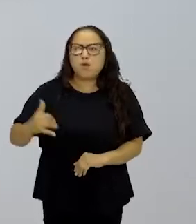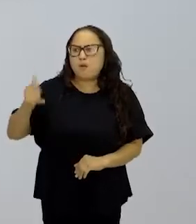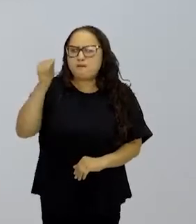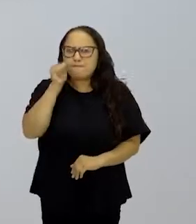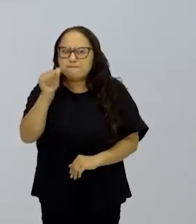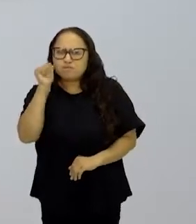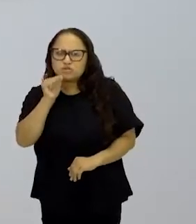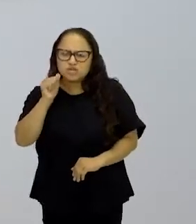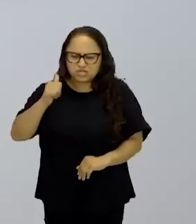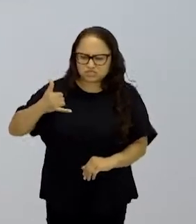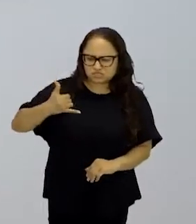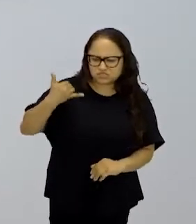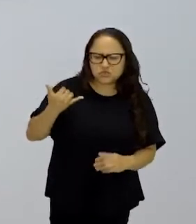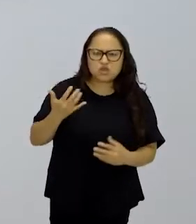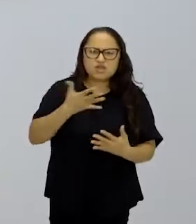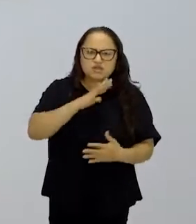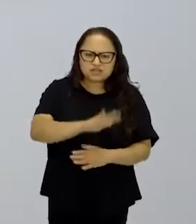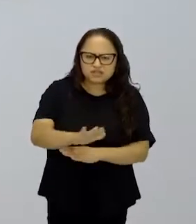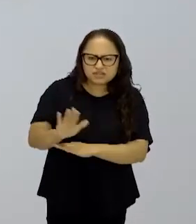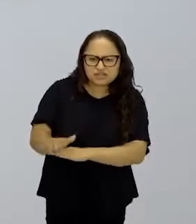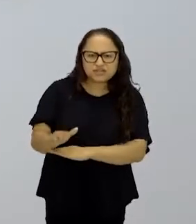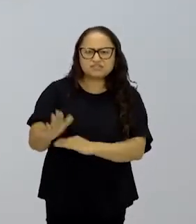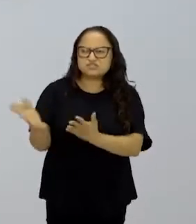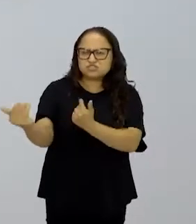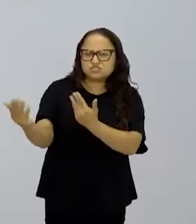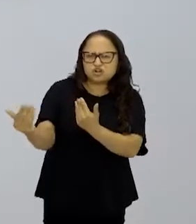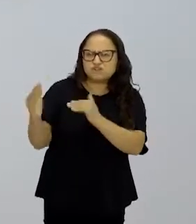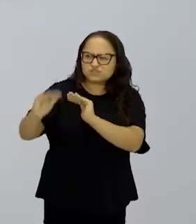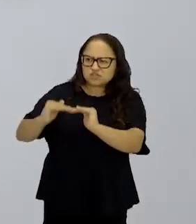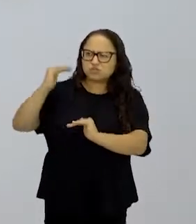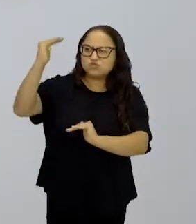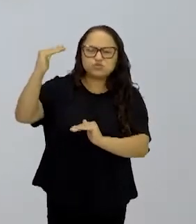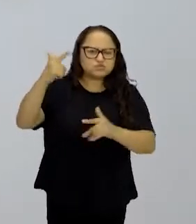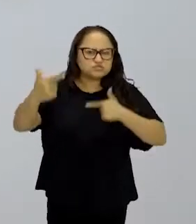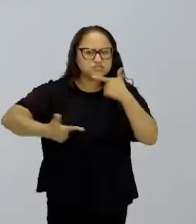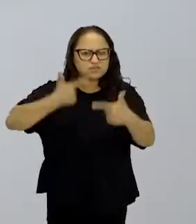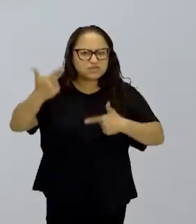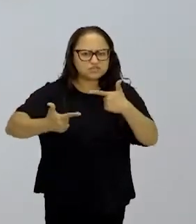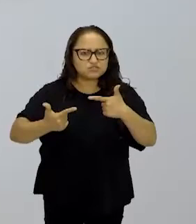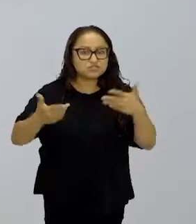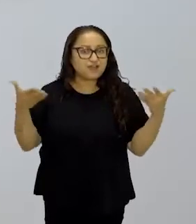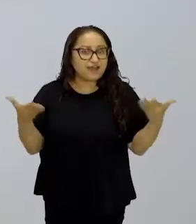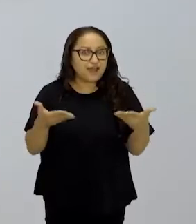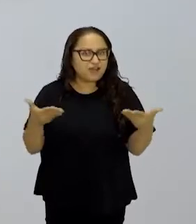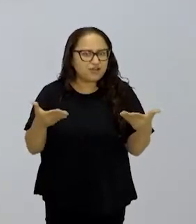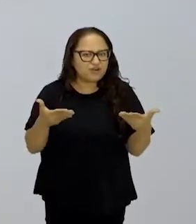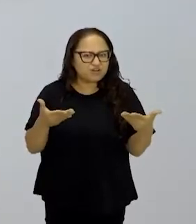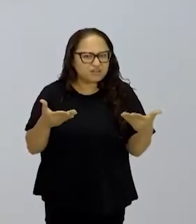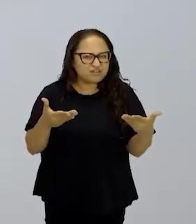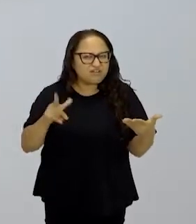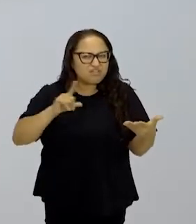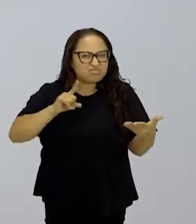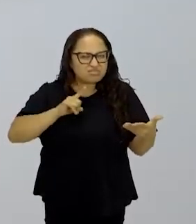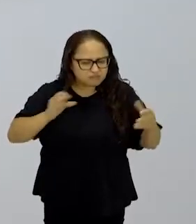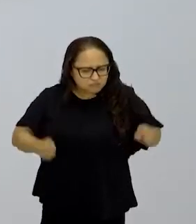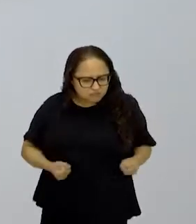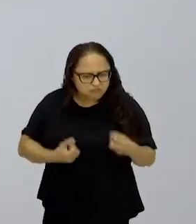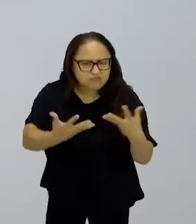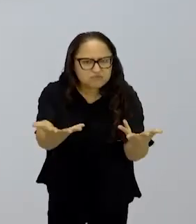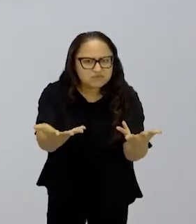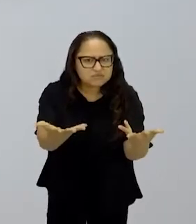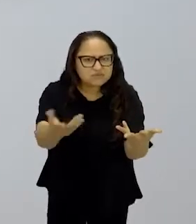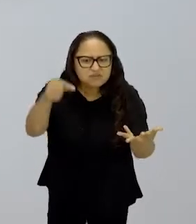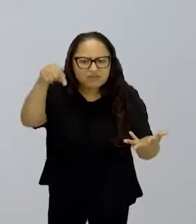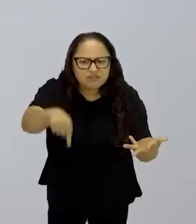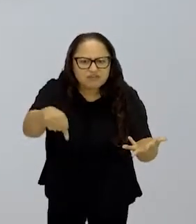homens, como crianças, como adolescentes, como adultos, como trabalhadores. Agora te pegam e te entregam assim, olha, esse